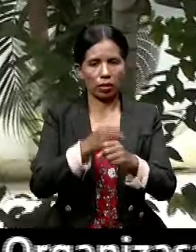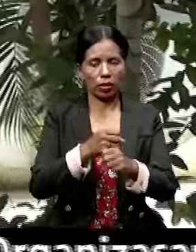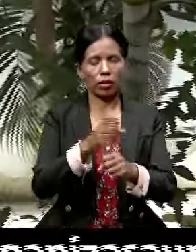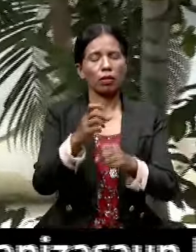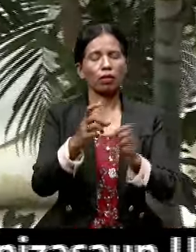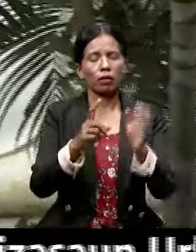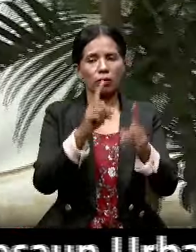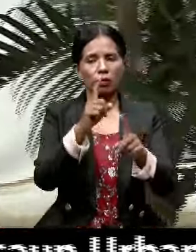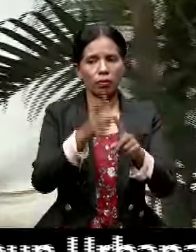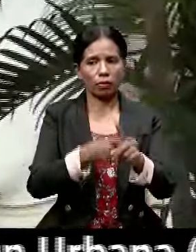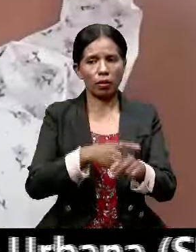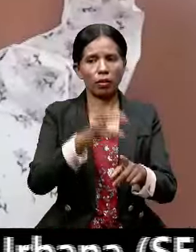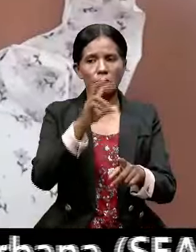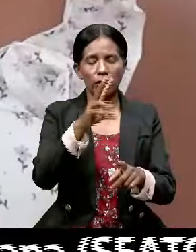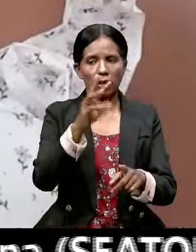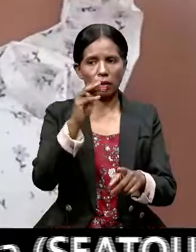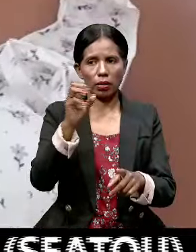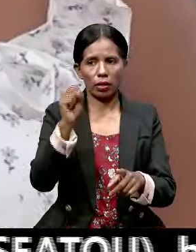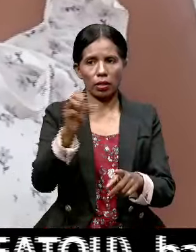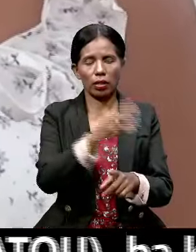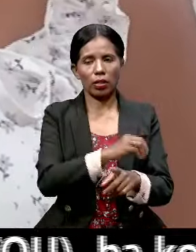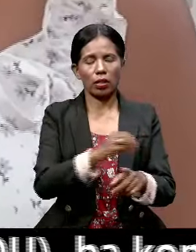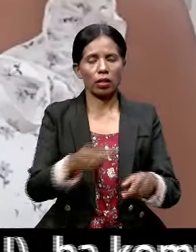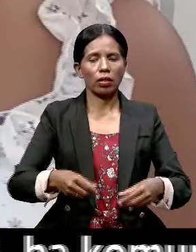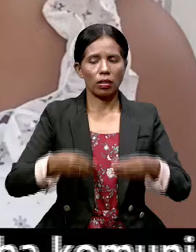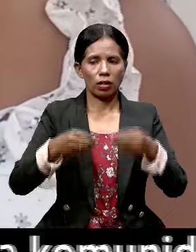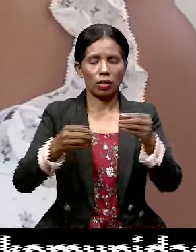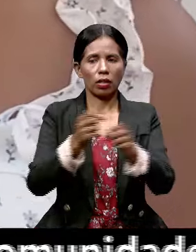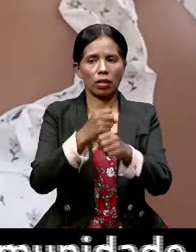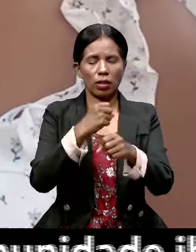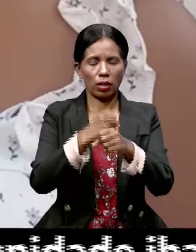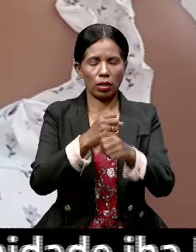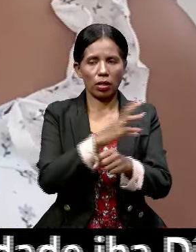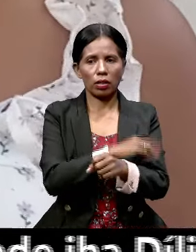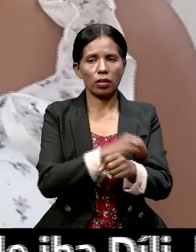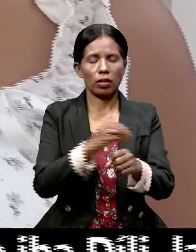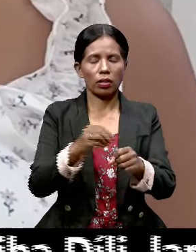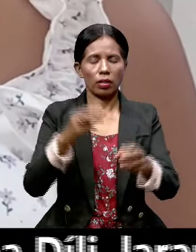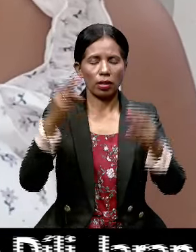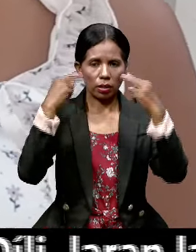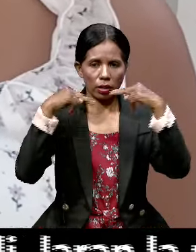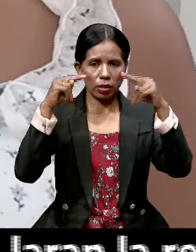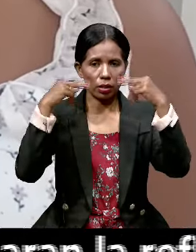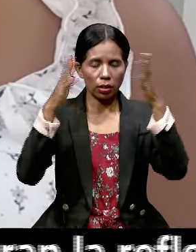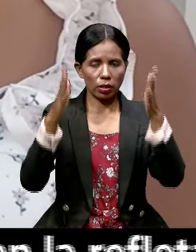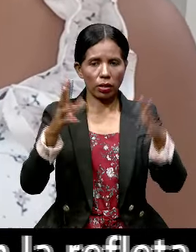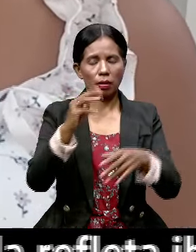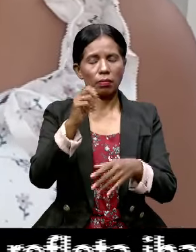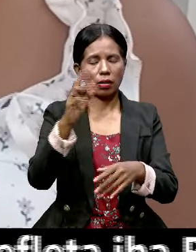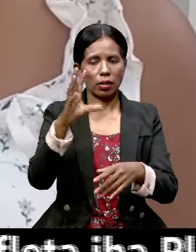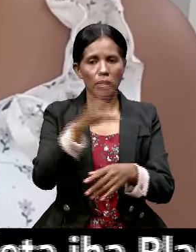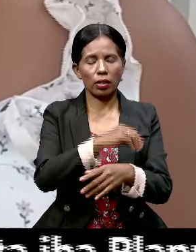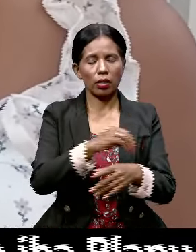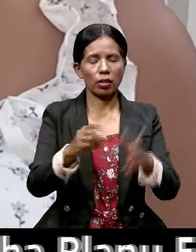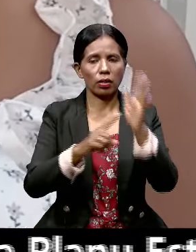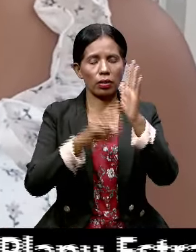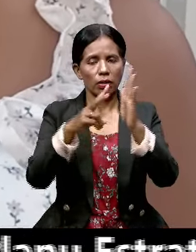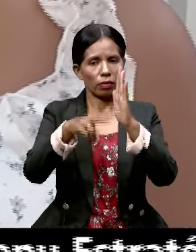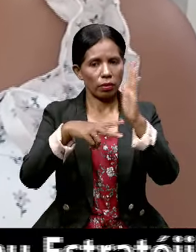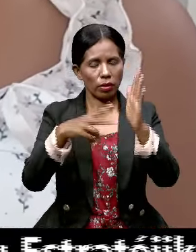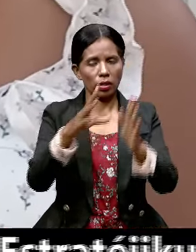inicial VMSB, nebe presumível, halo difamação ba cantora Maria Vitória e a mídia social no espalha vídeo vítima